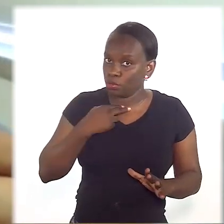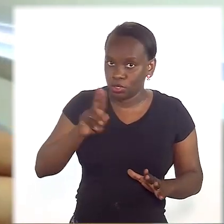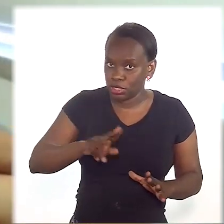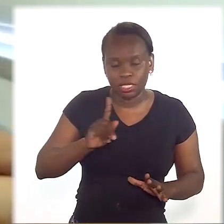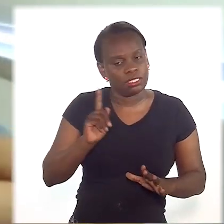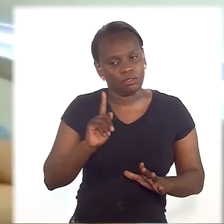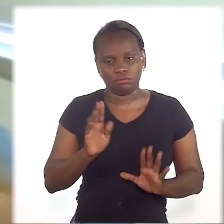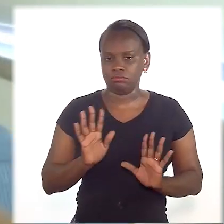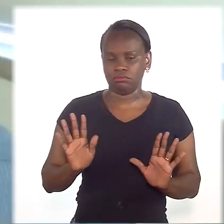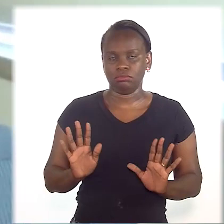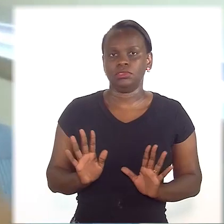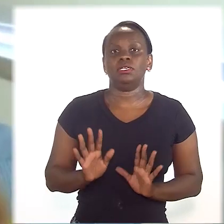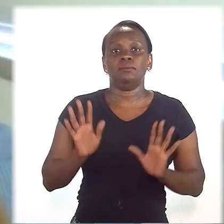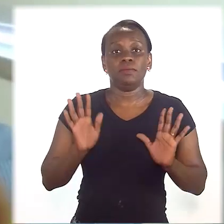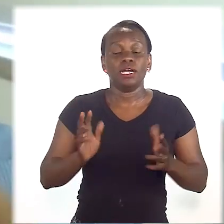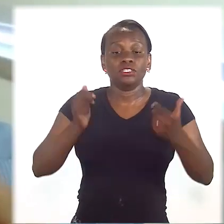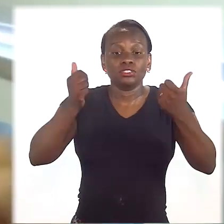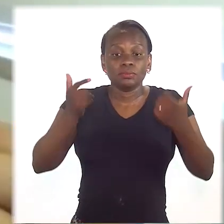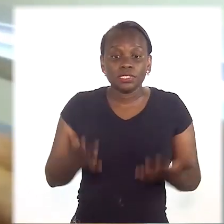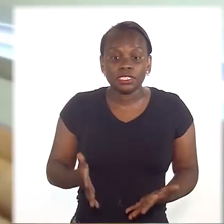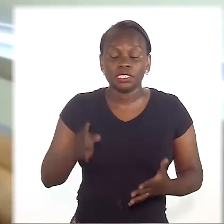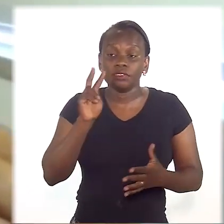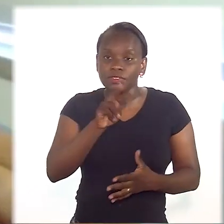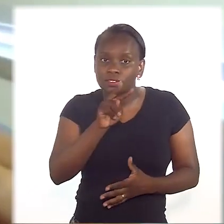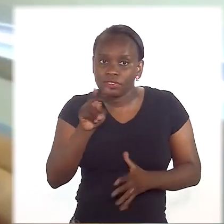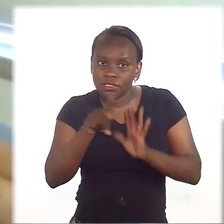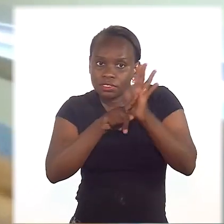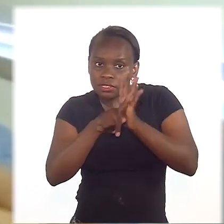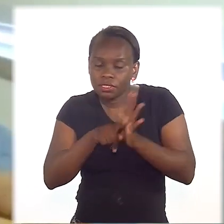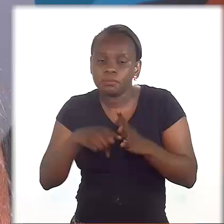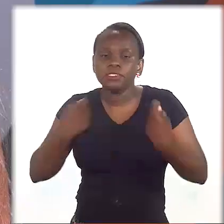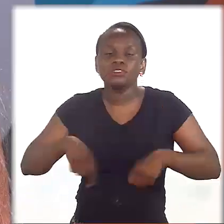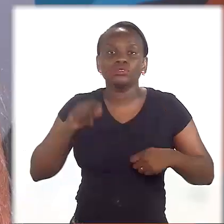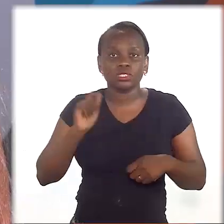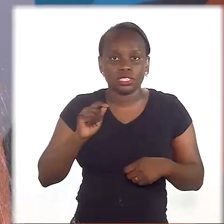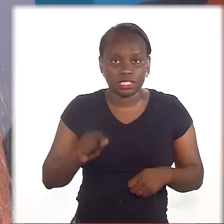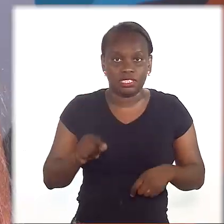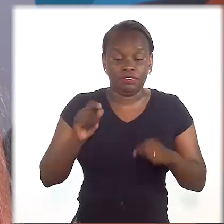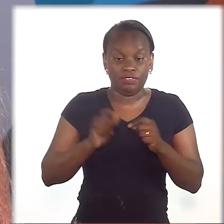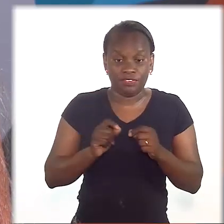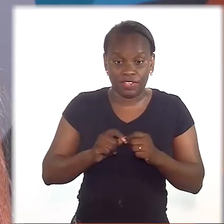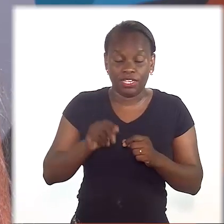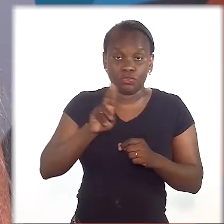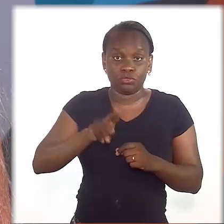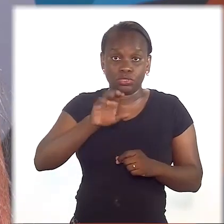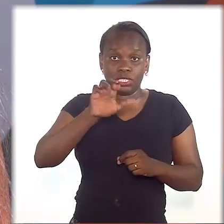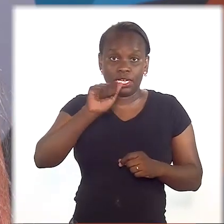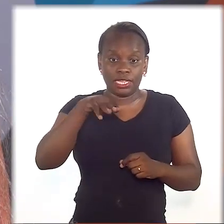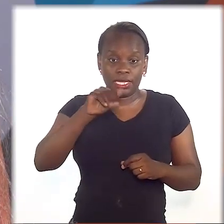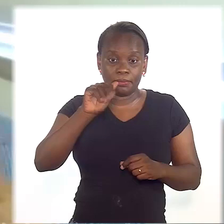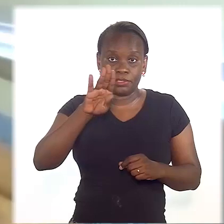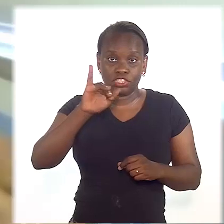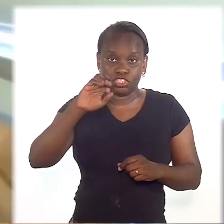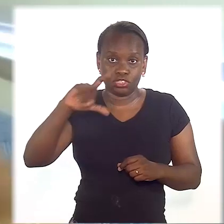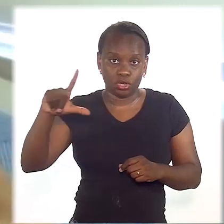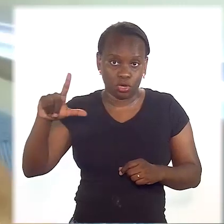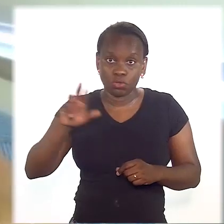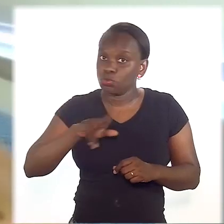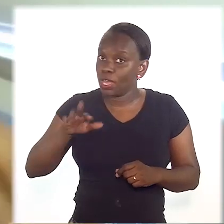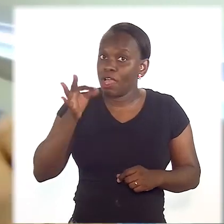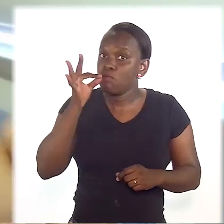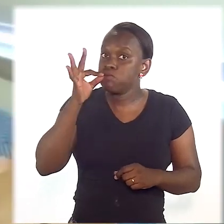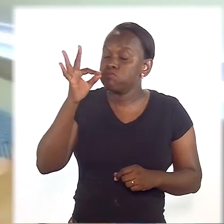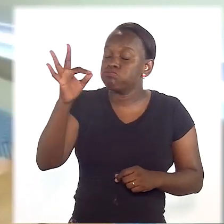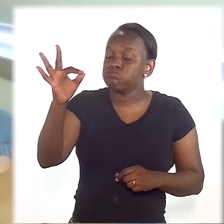possa ser utilizado. O que nós temos que observar é, quando se fala em canabidiol, não estamos falando